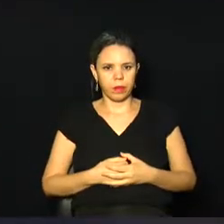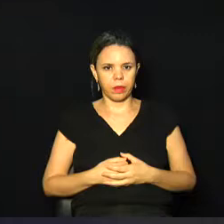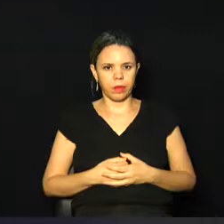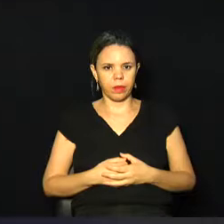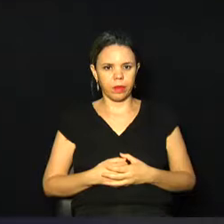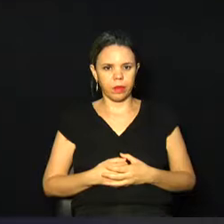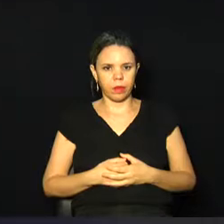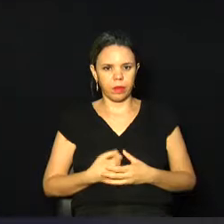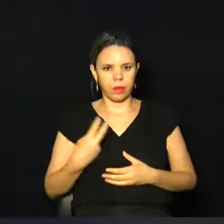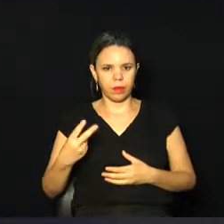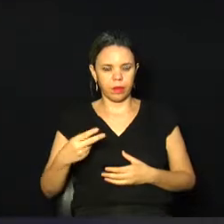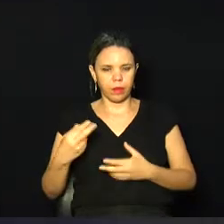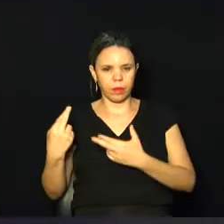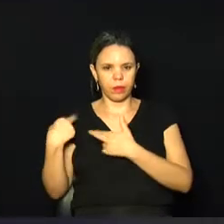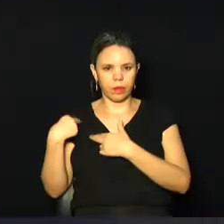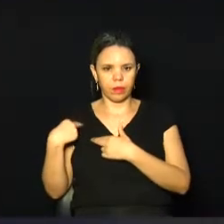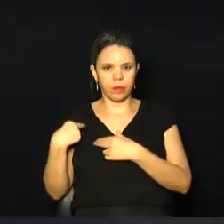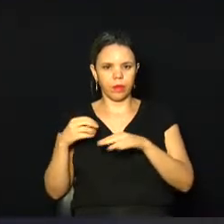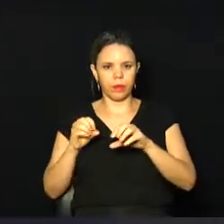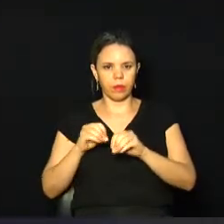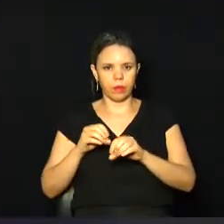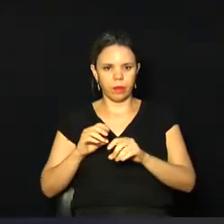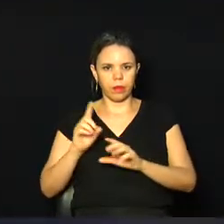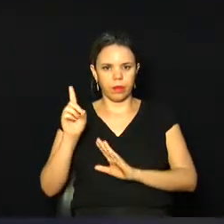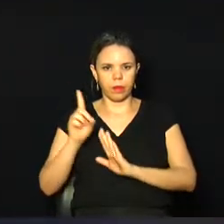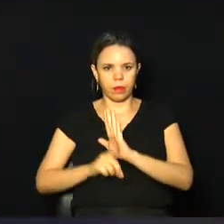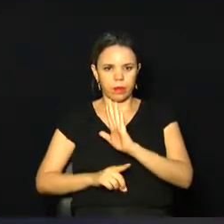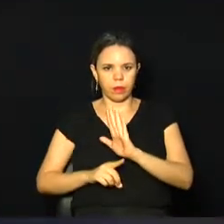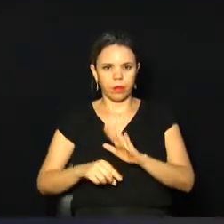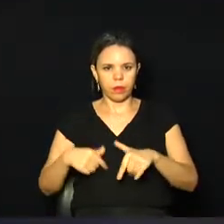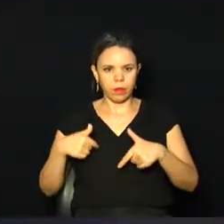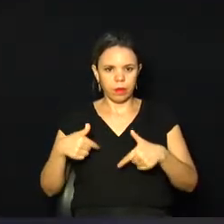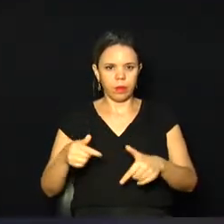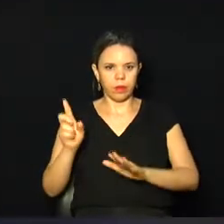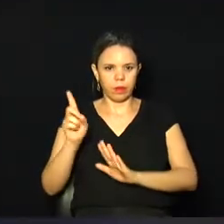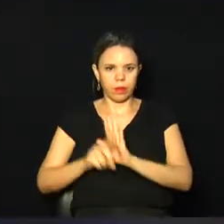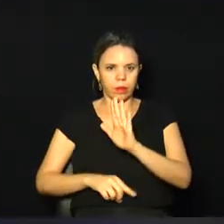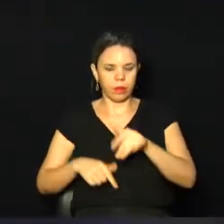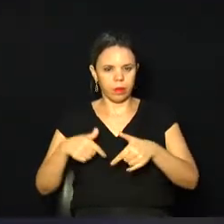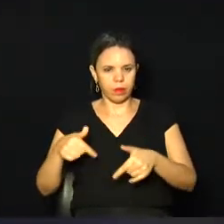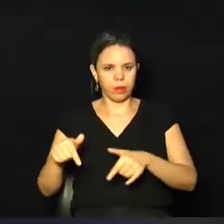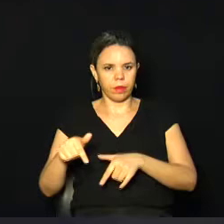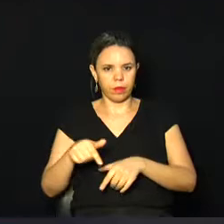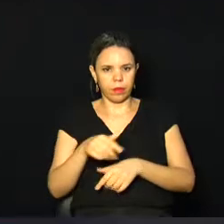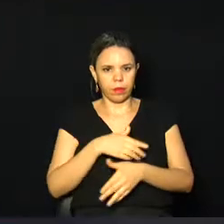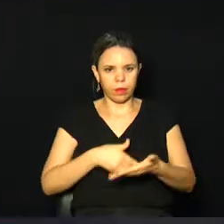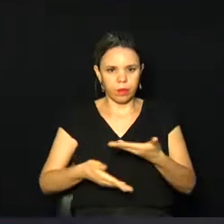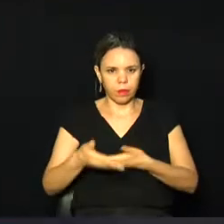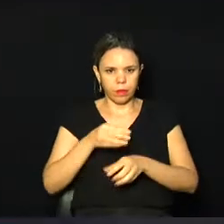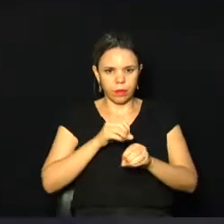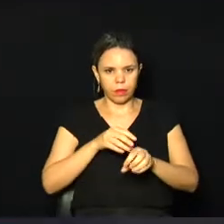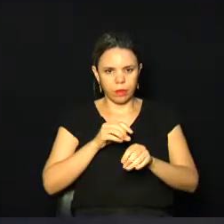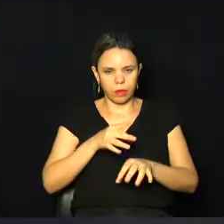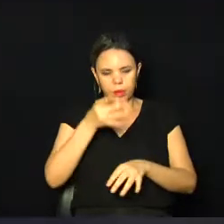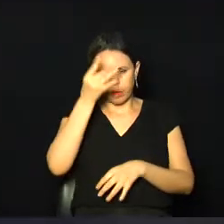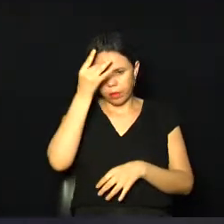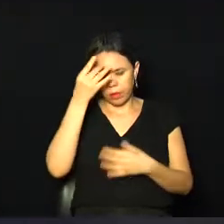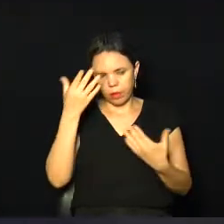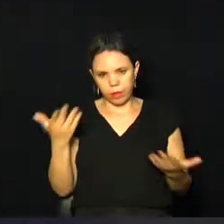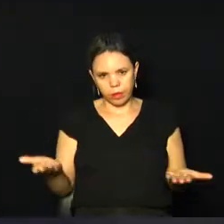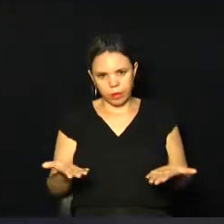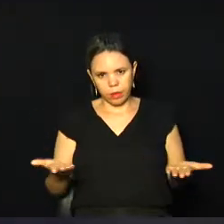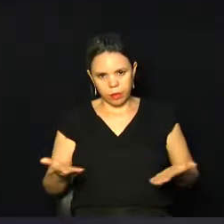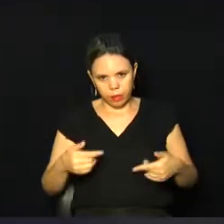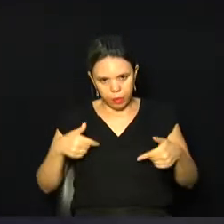trabalhamos em duas frentes, em educação e direito. E ainda quando a gente atua com direito, a gente atua de uma forma educativa. Hoje